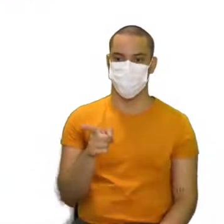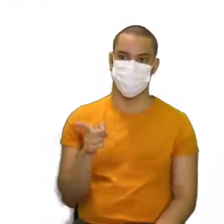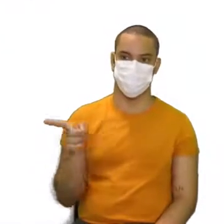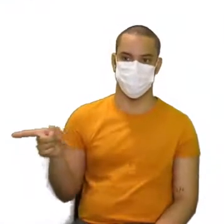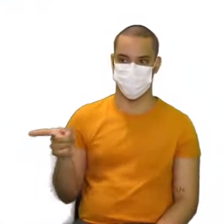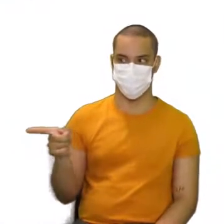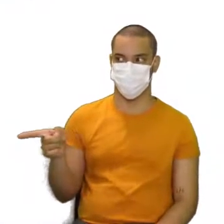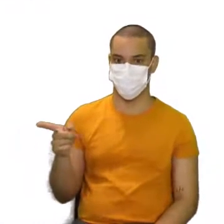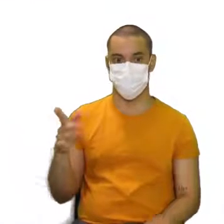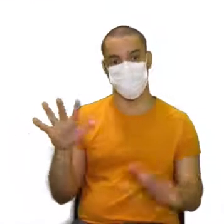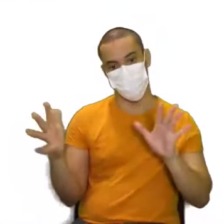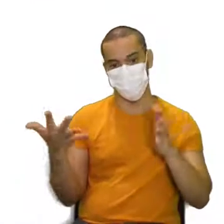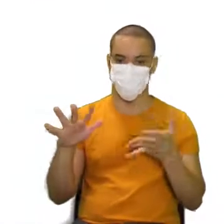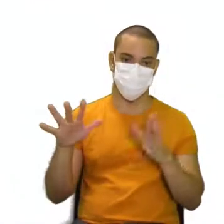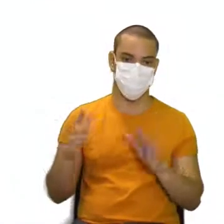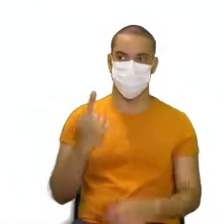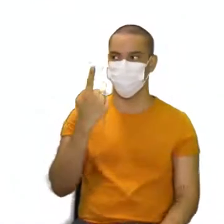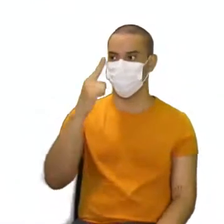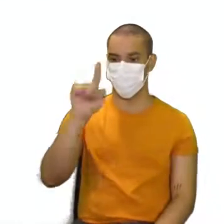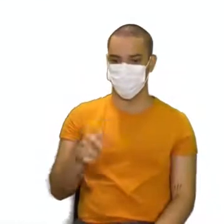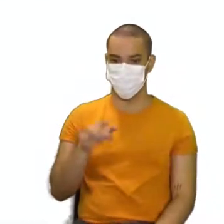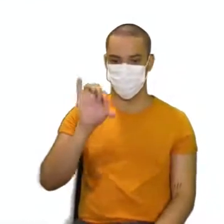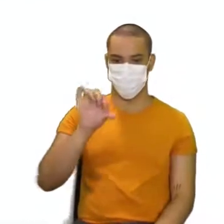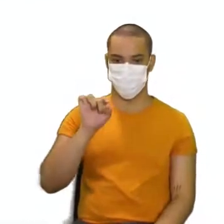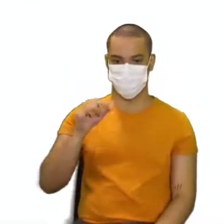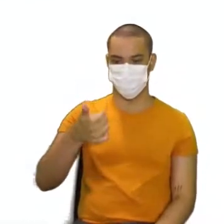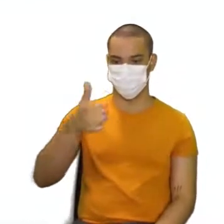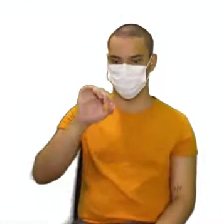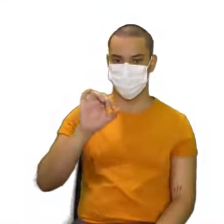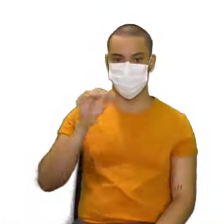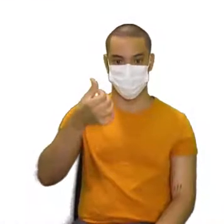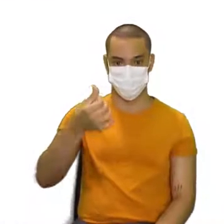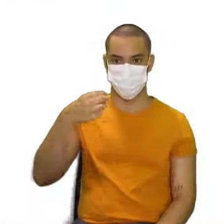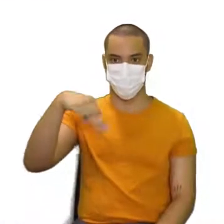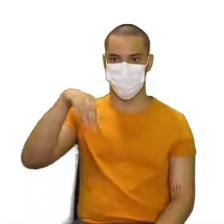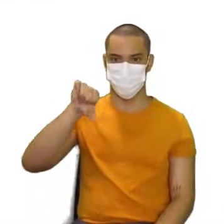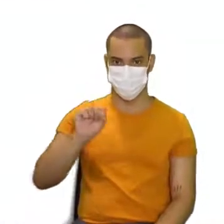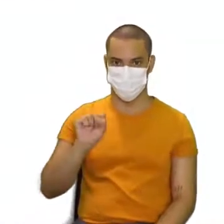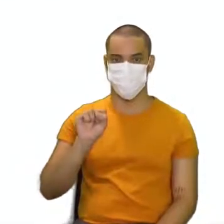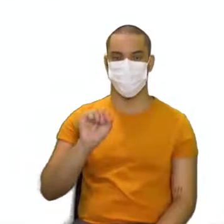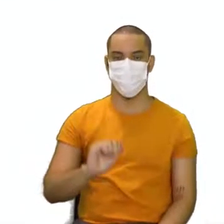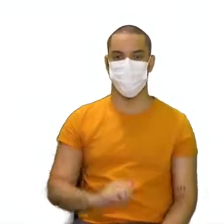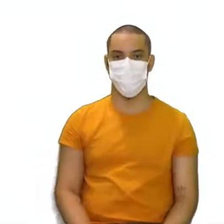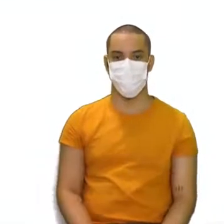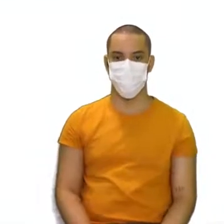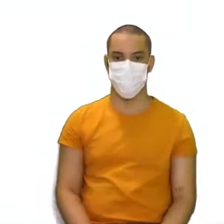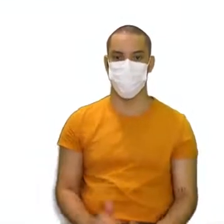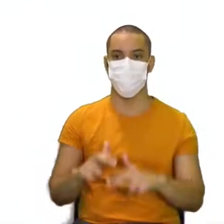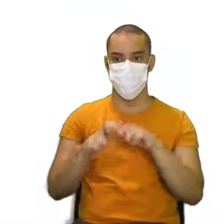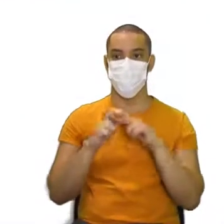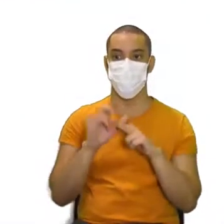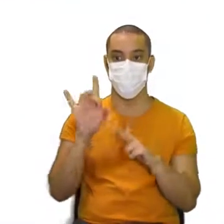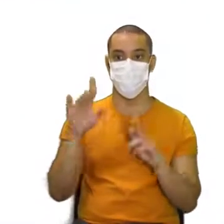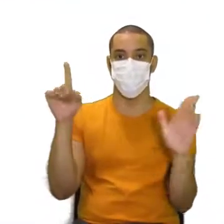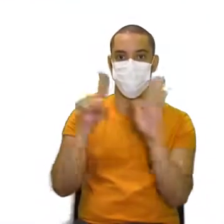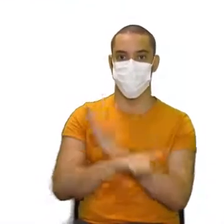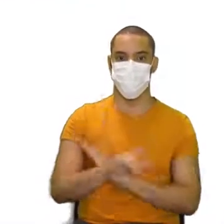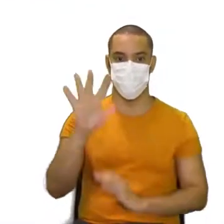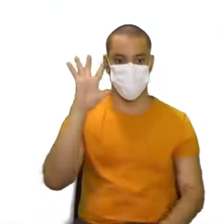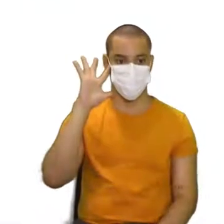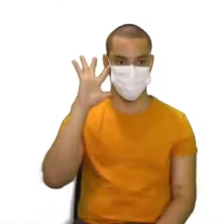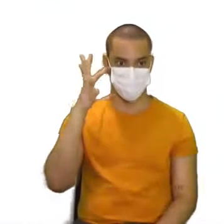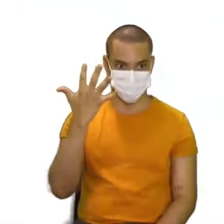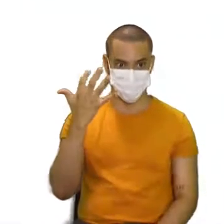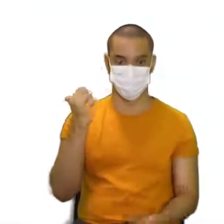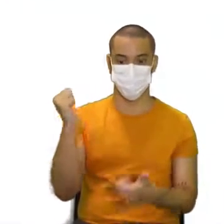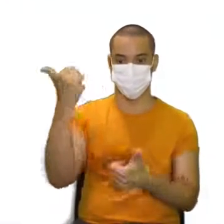a aproximadamente 1,9 as 10 a menos 6 metros por segundo então aqui só foi a questão de resolver mesmo